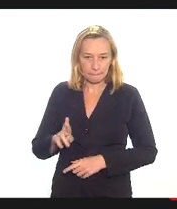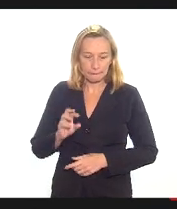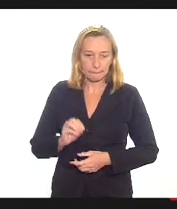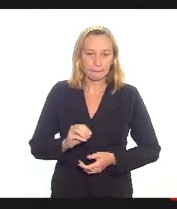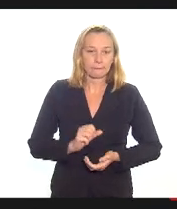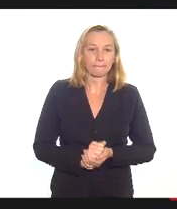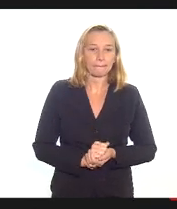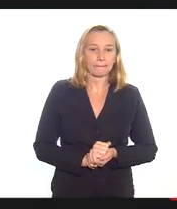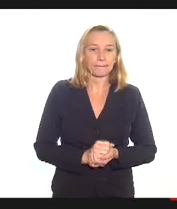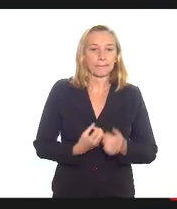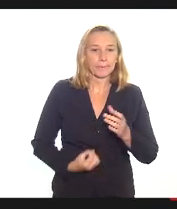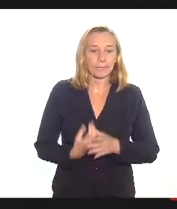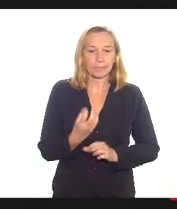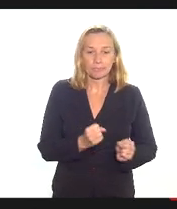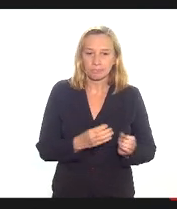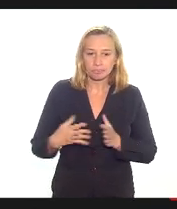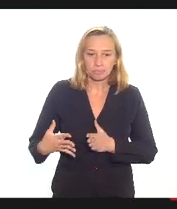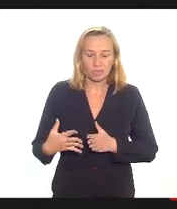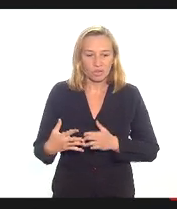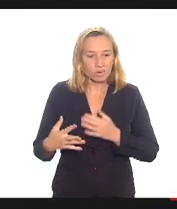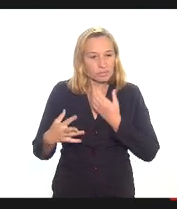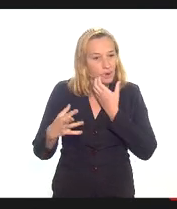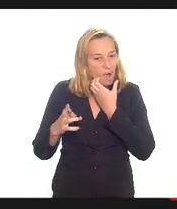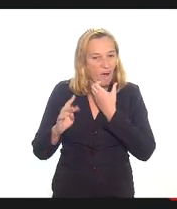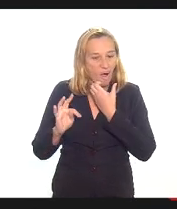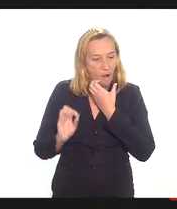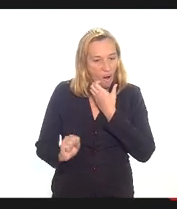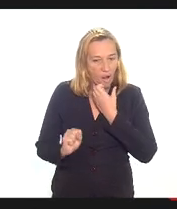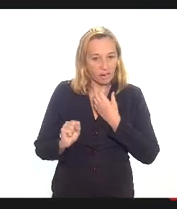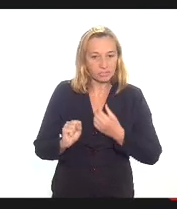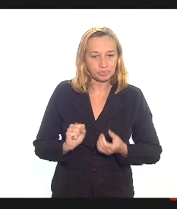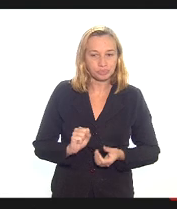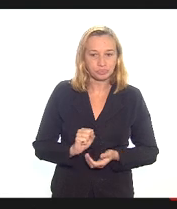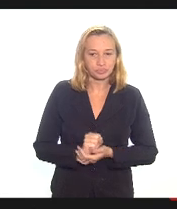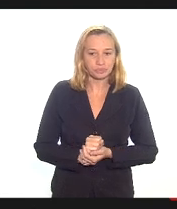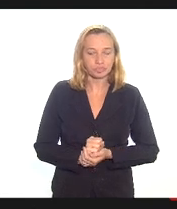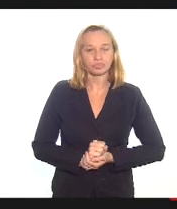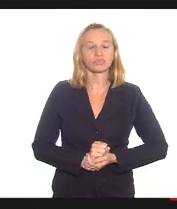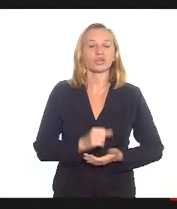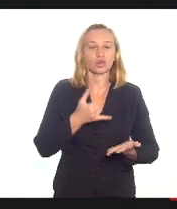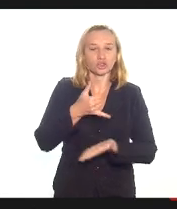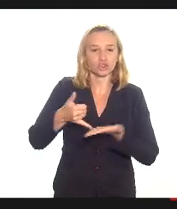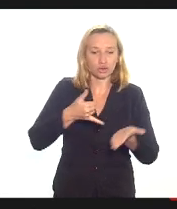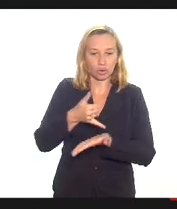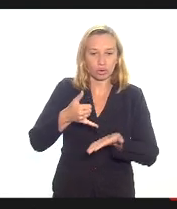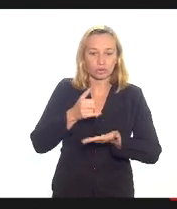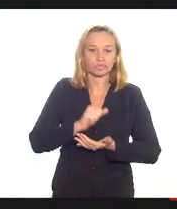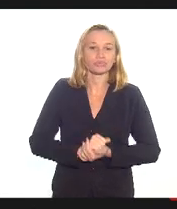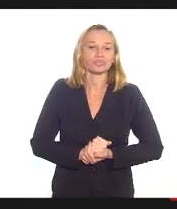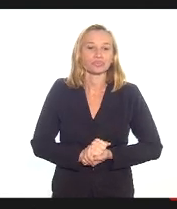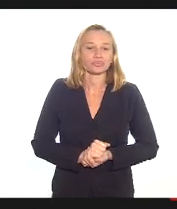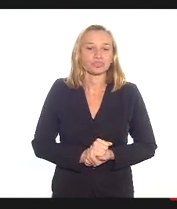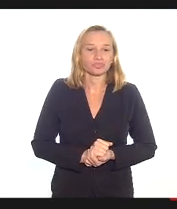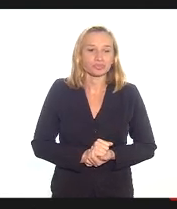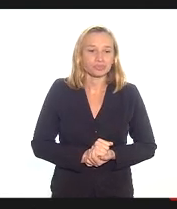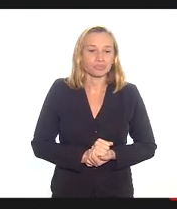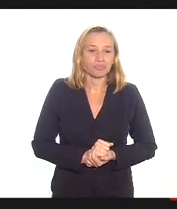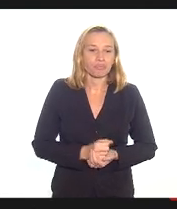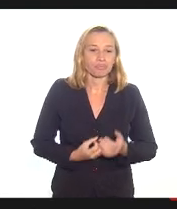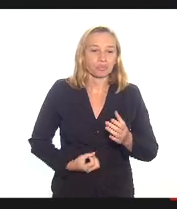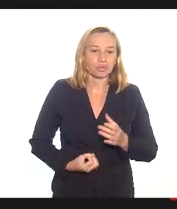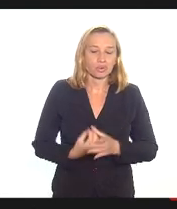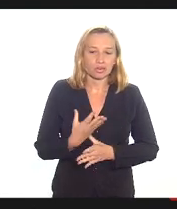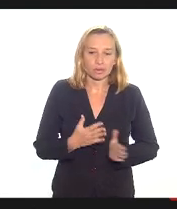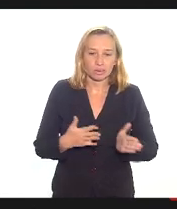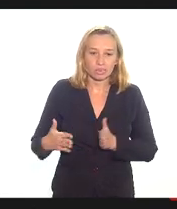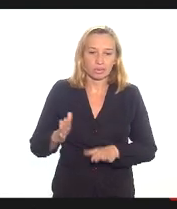da produção de óleo equivalente. Por que eu digo produção de óleo equivalente? Produção de óleo mais